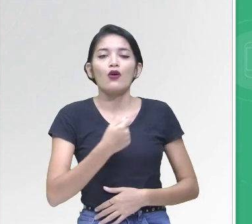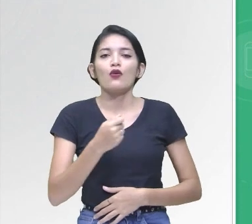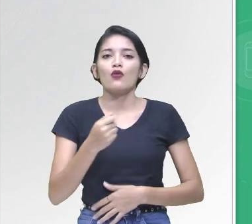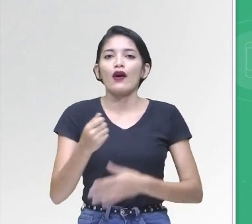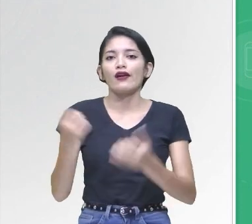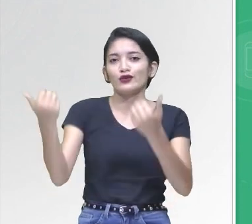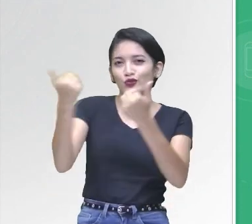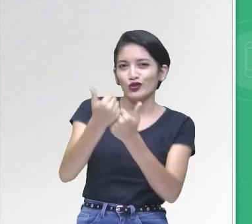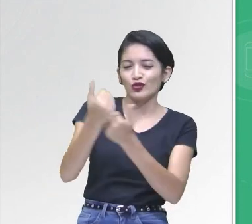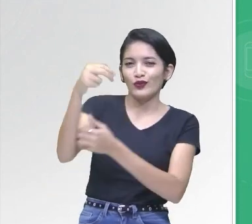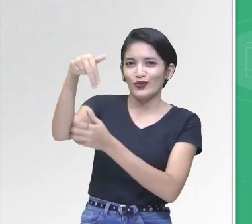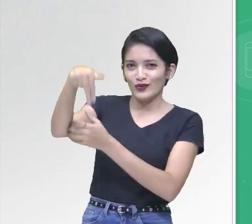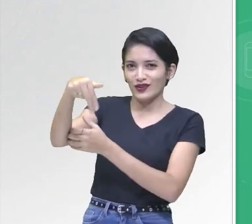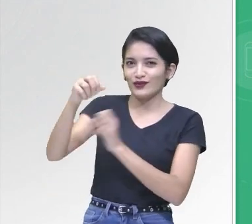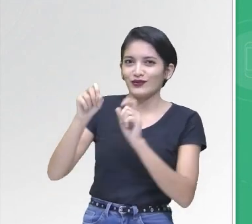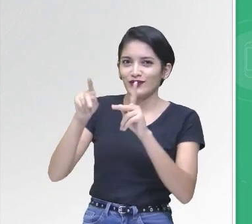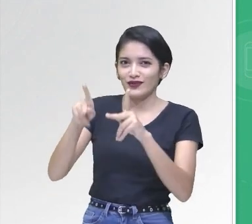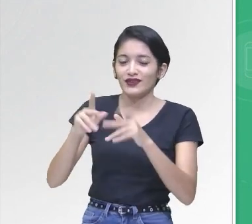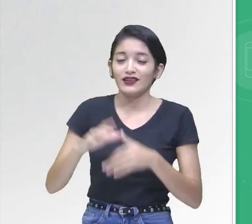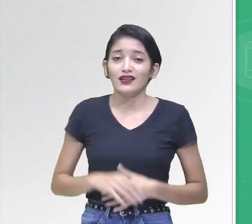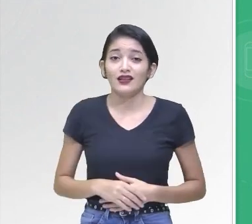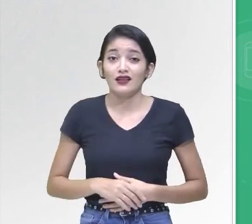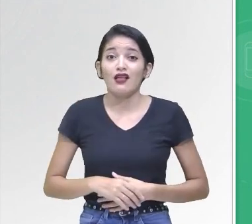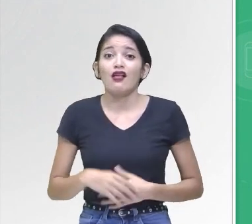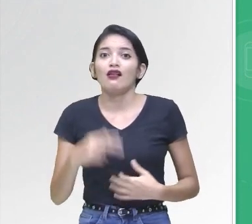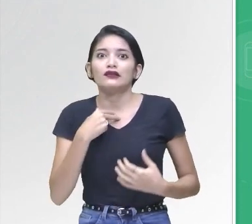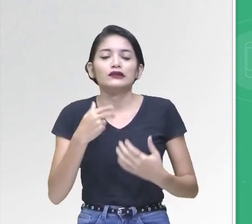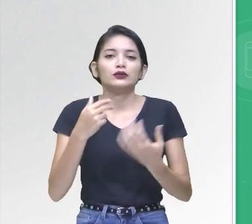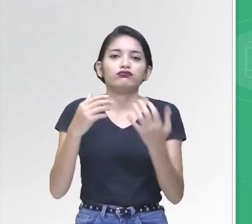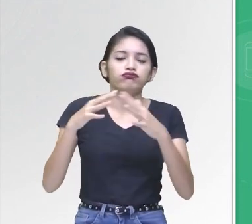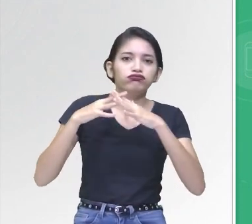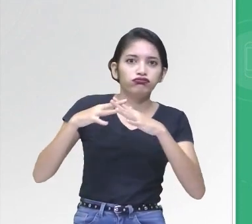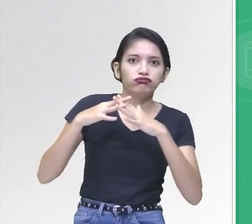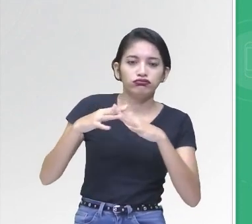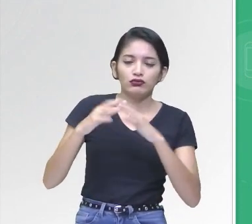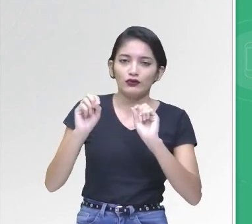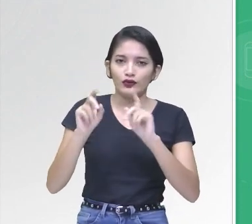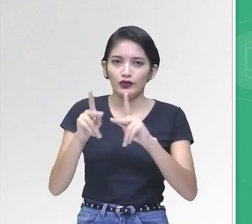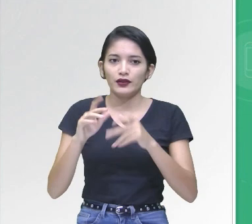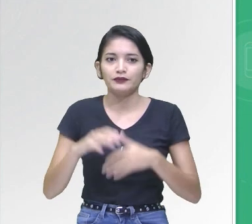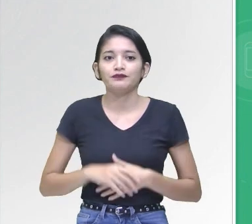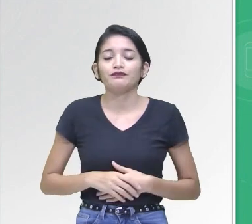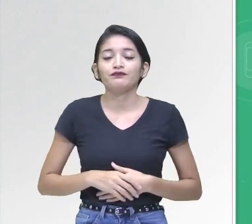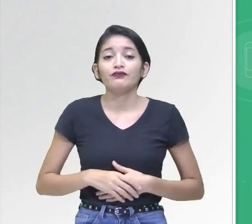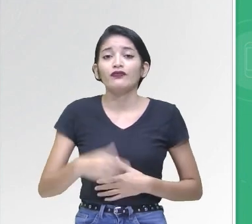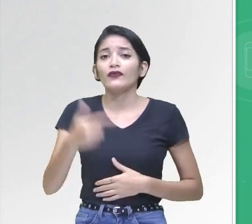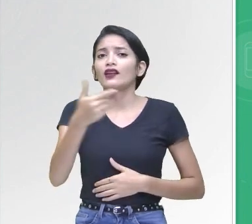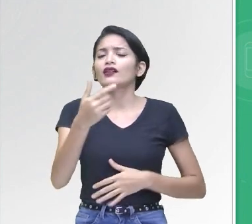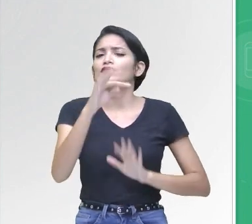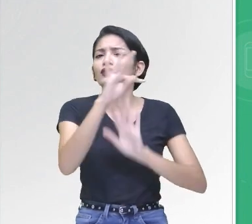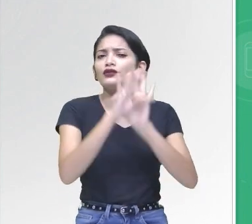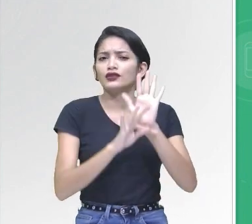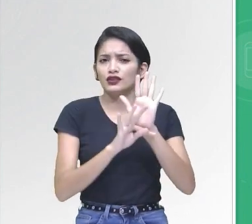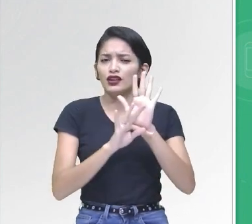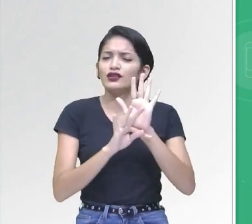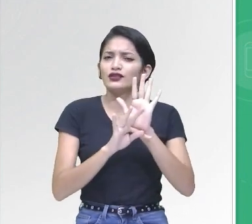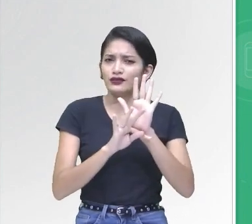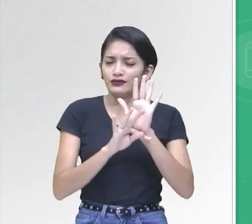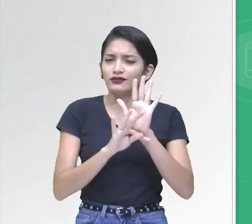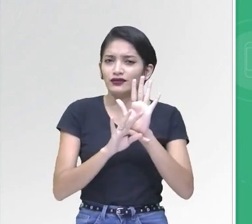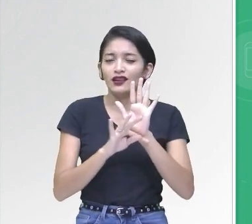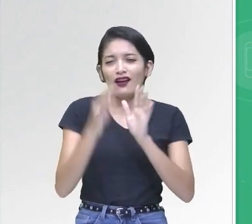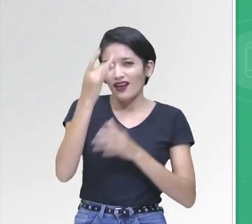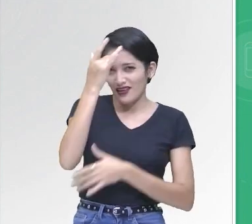no final, ok, pessoal? Não pode confundir isso de forma alguma. A segunda questão. E aí, pessoal? A segunda eu acho